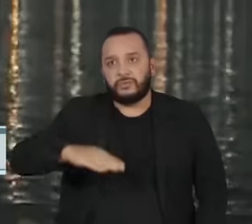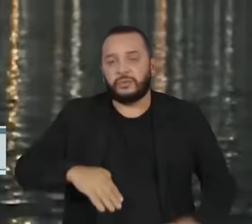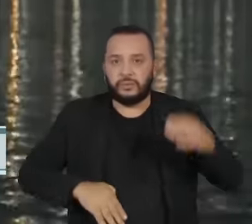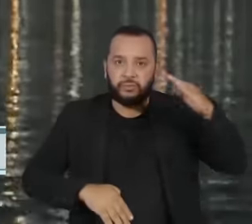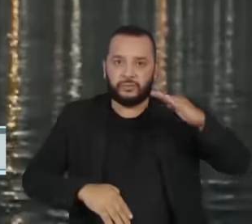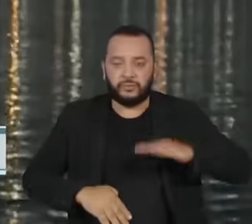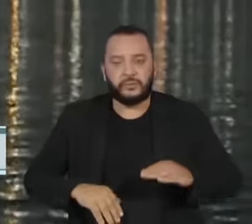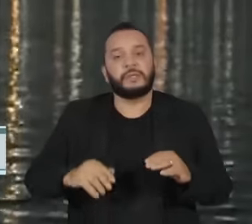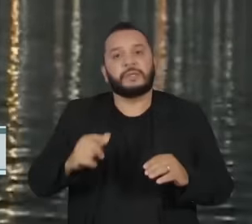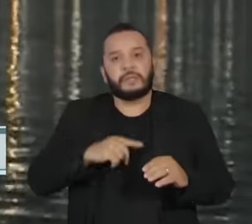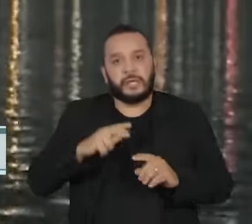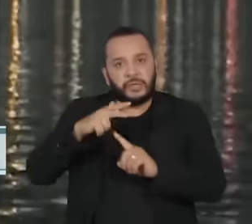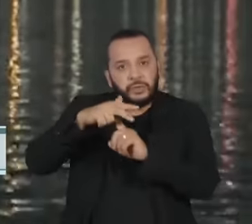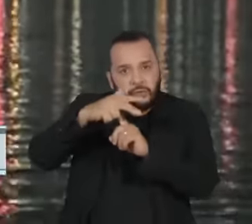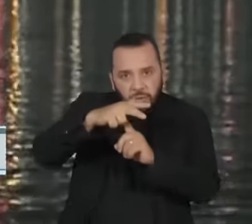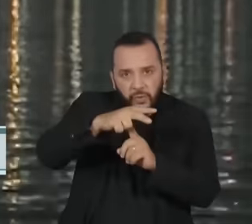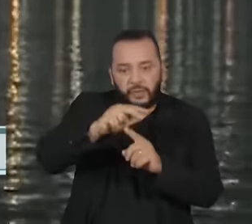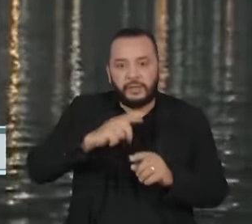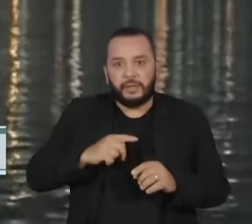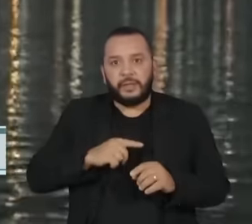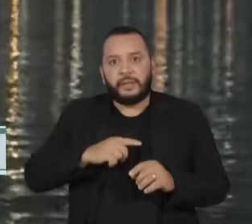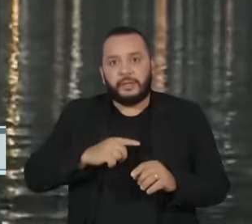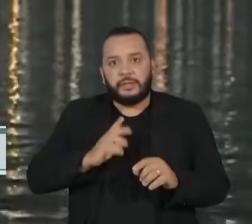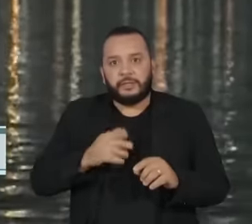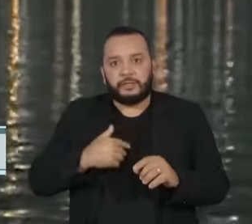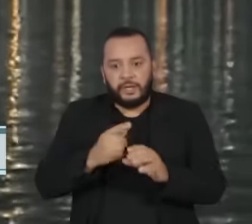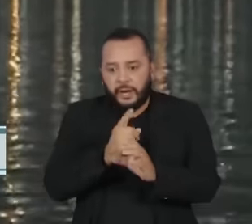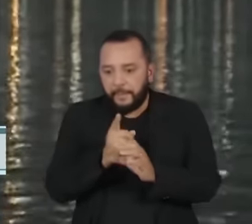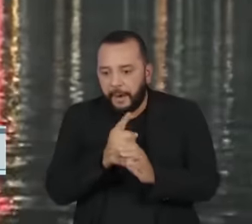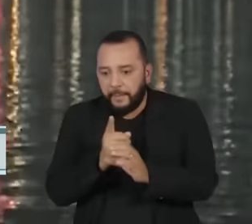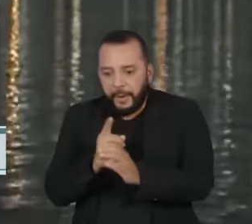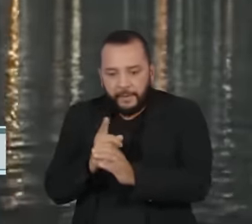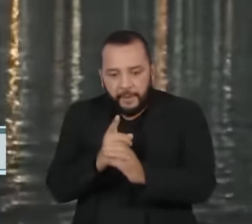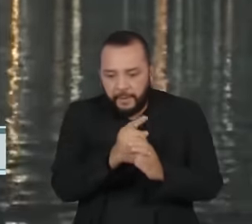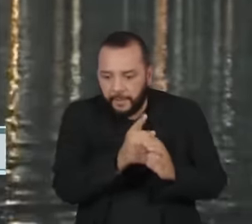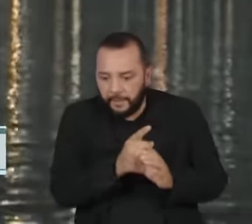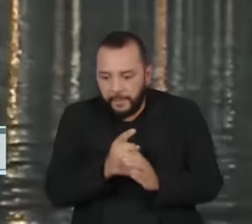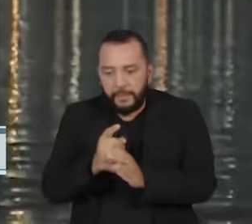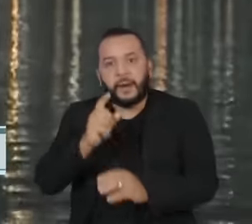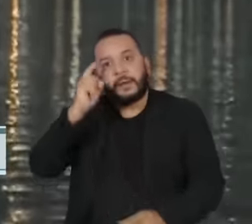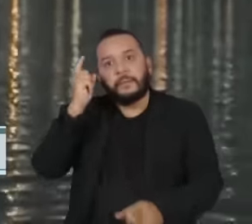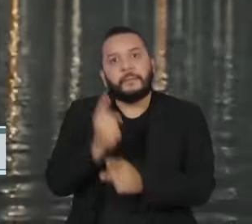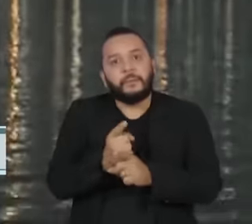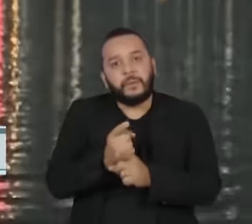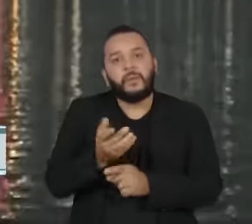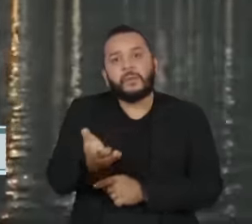sonar drones e tecnologias que permitem enxergar em profundidade